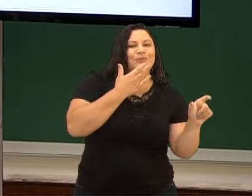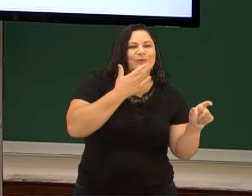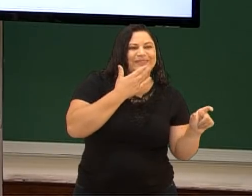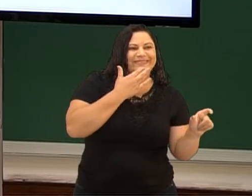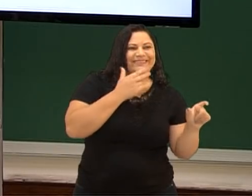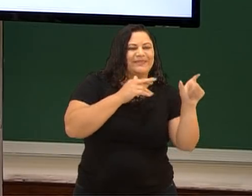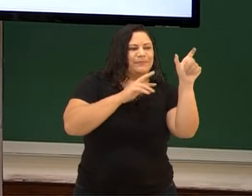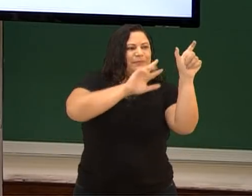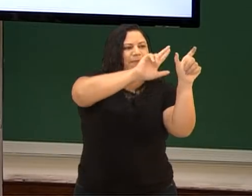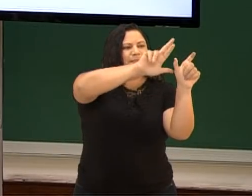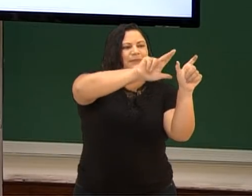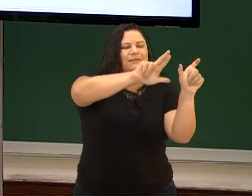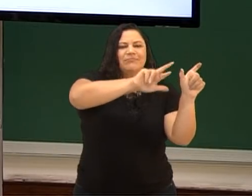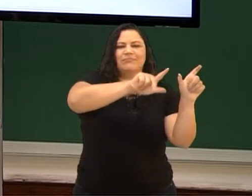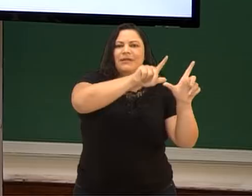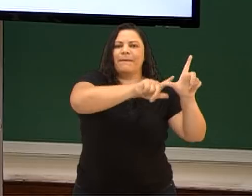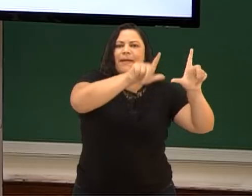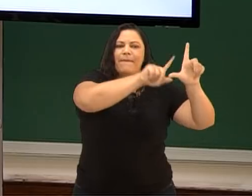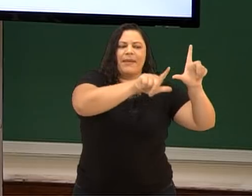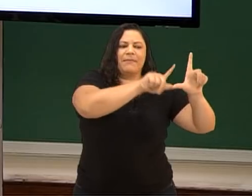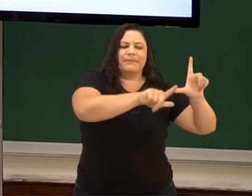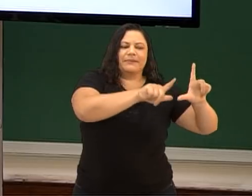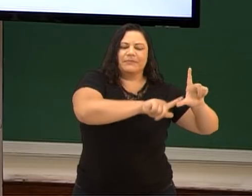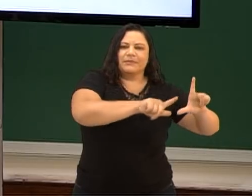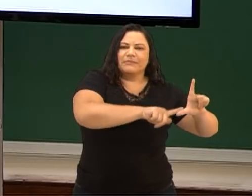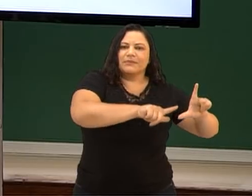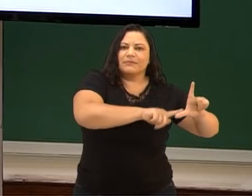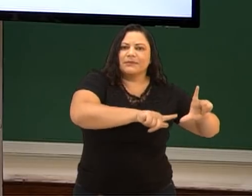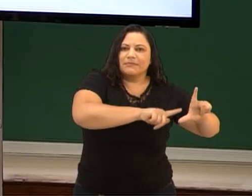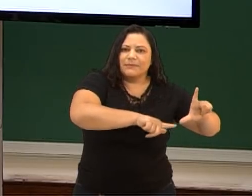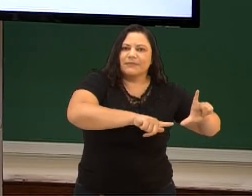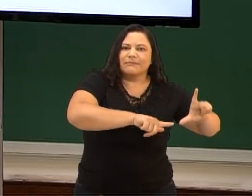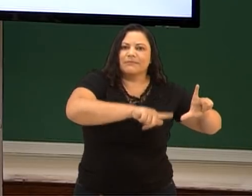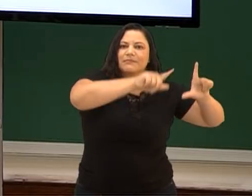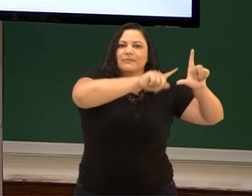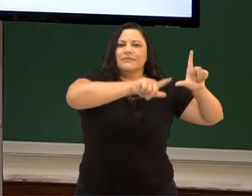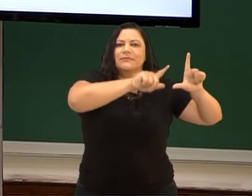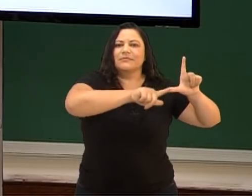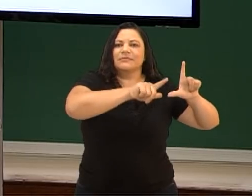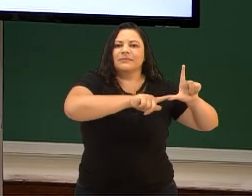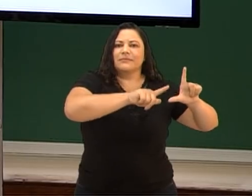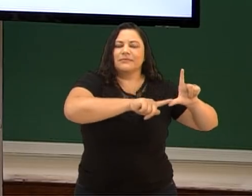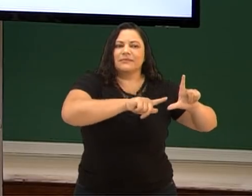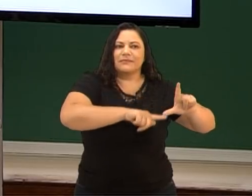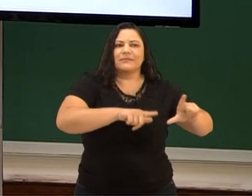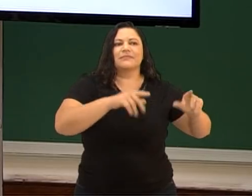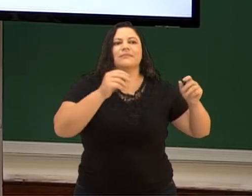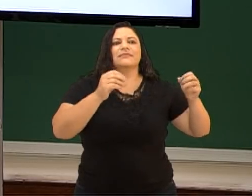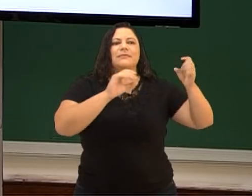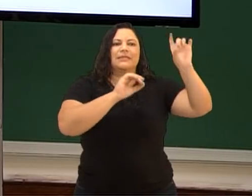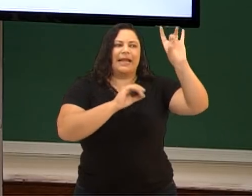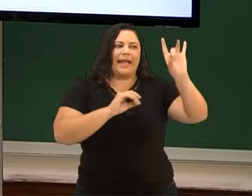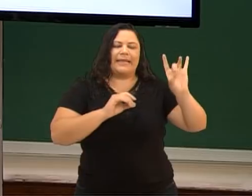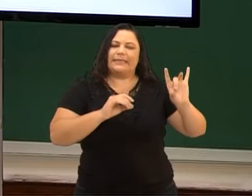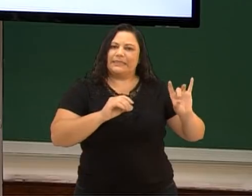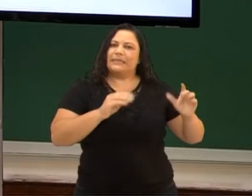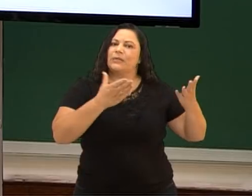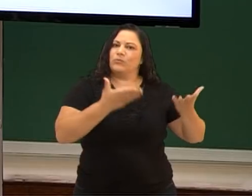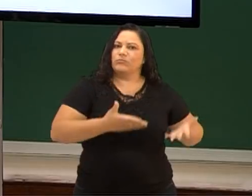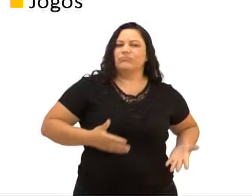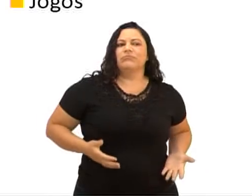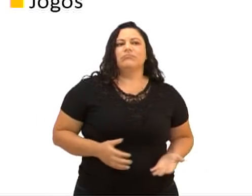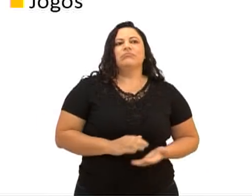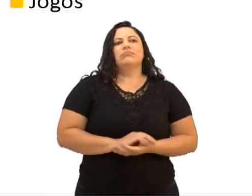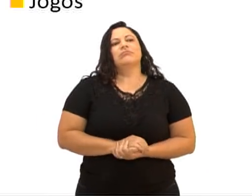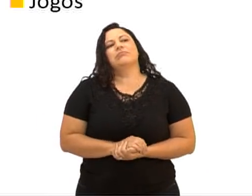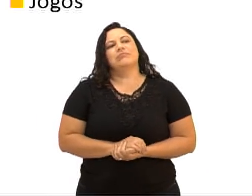cor azul, azul é filmes, a laranja é séries, a cinza é desenho e o amarelo são os jogos.